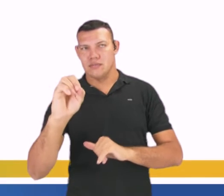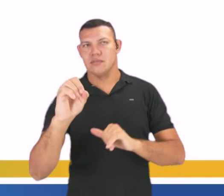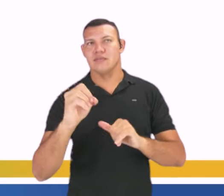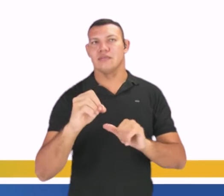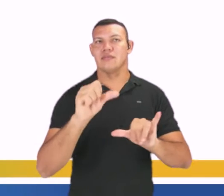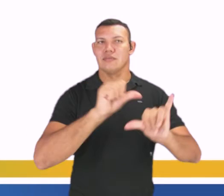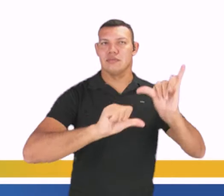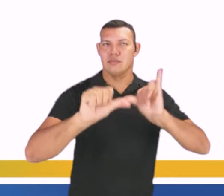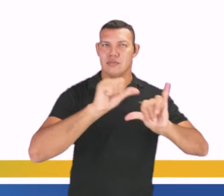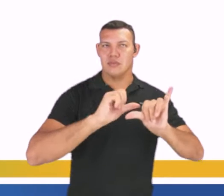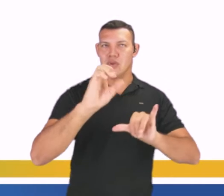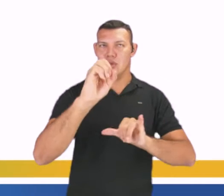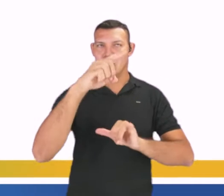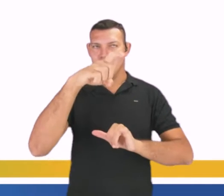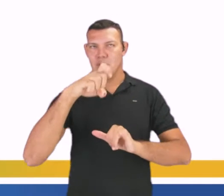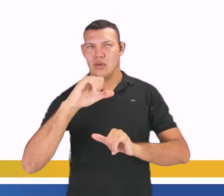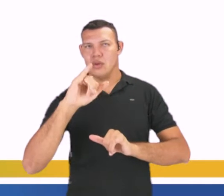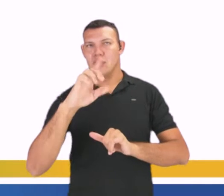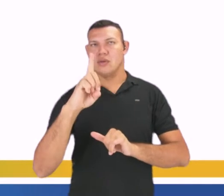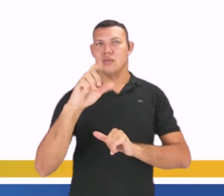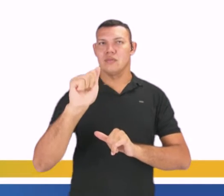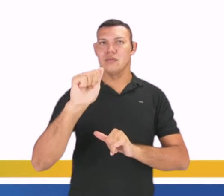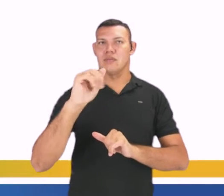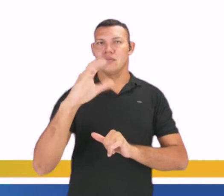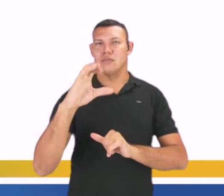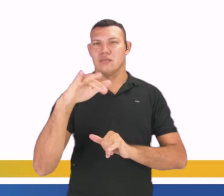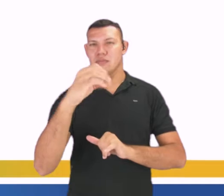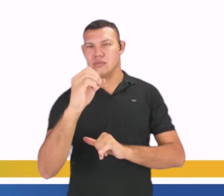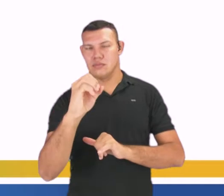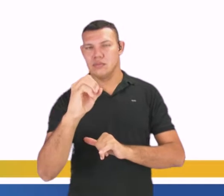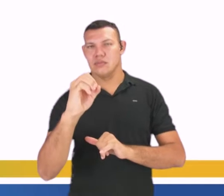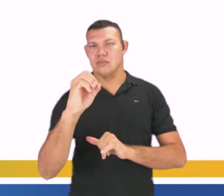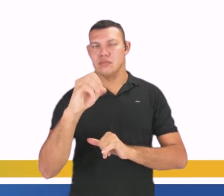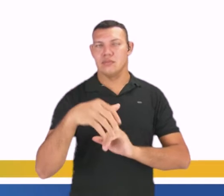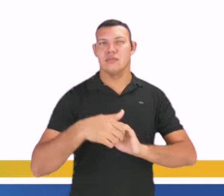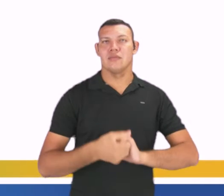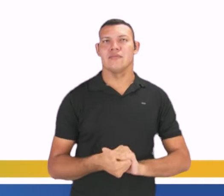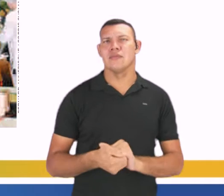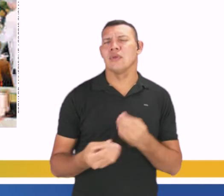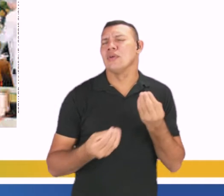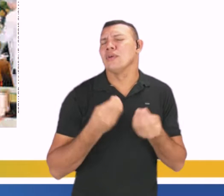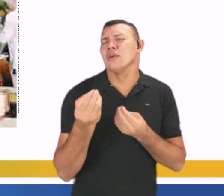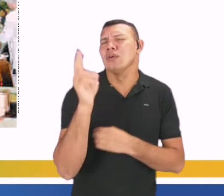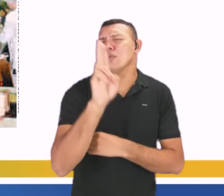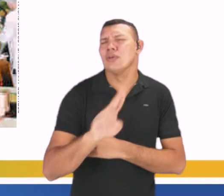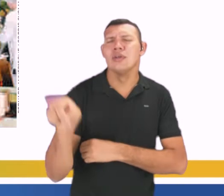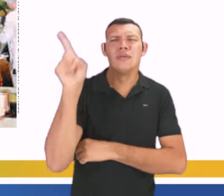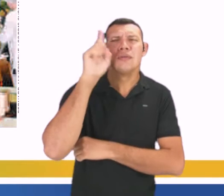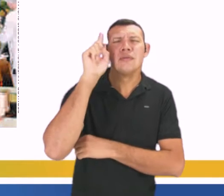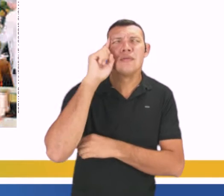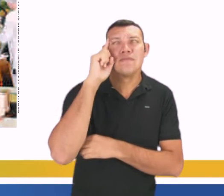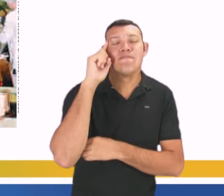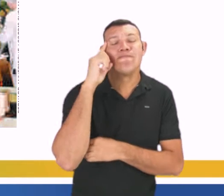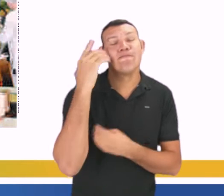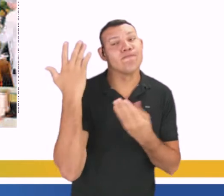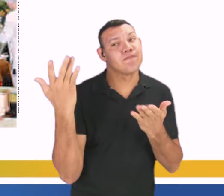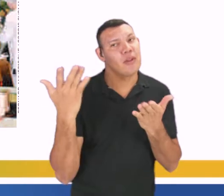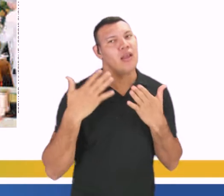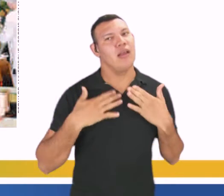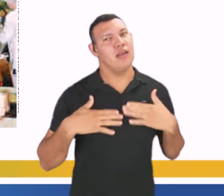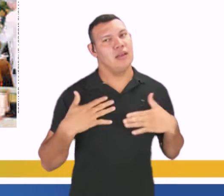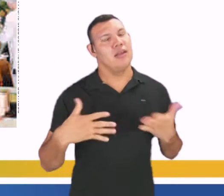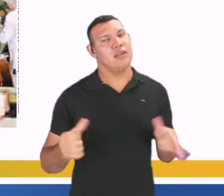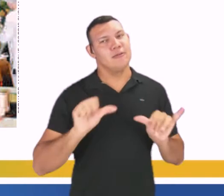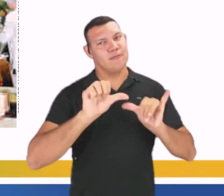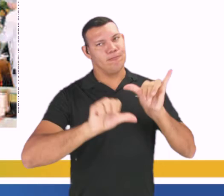E como aplicar essas reações no nosso dia a dia? Essa é a grande questão. Bem, as